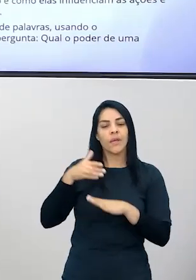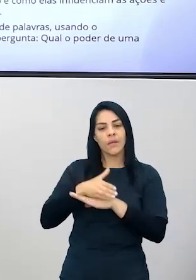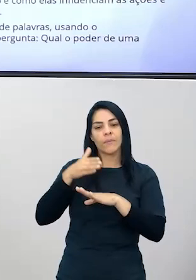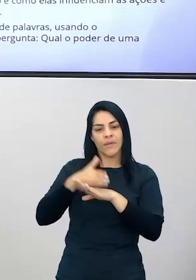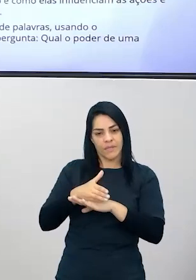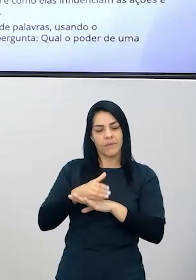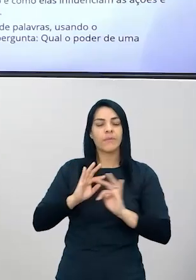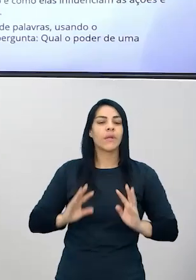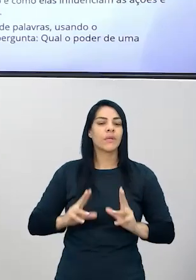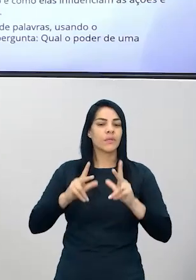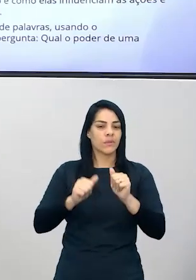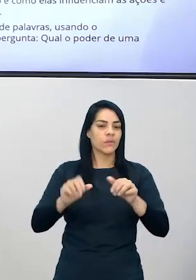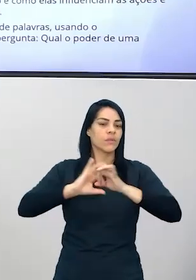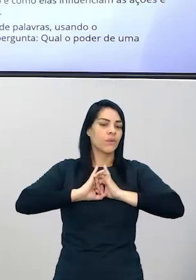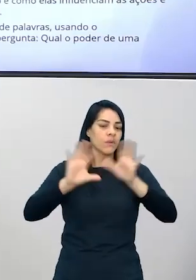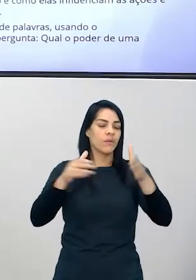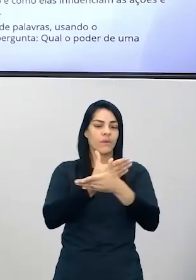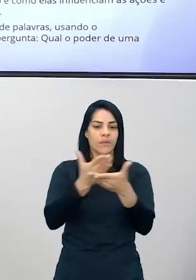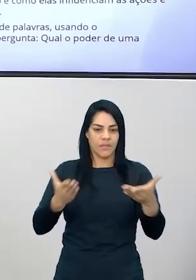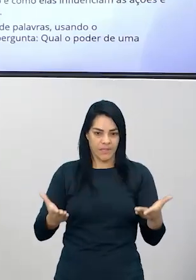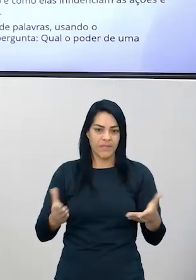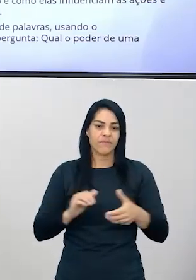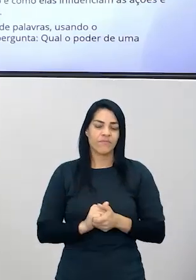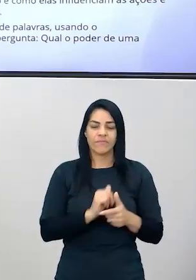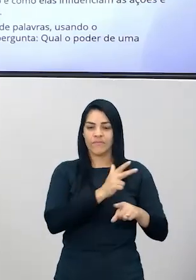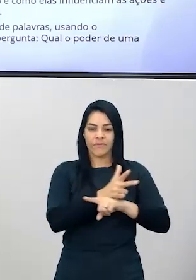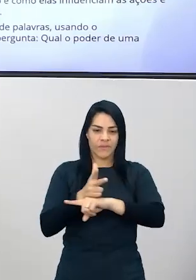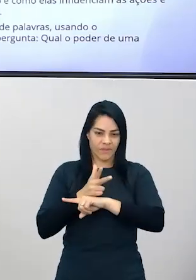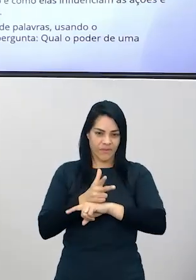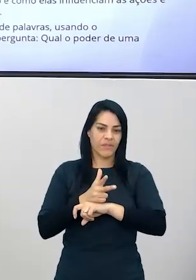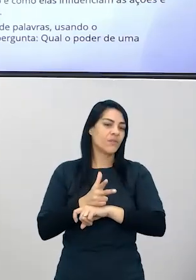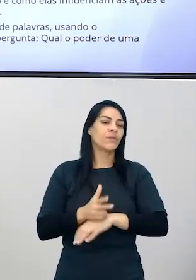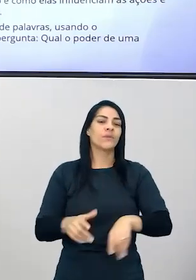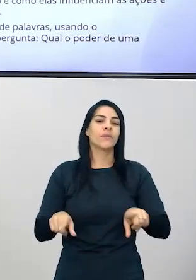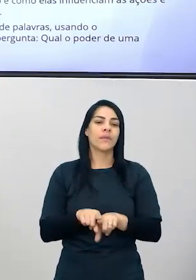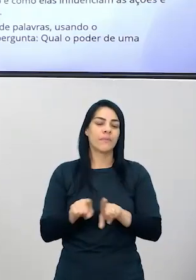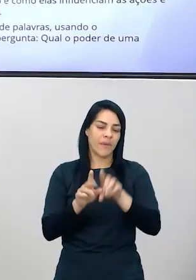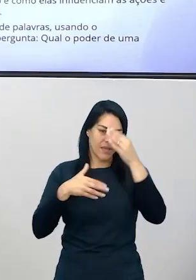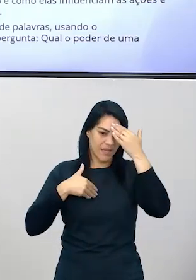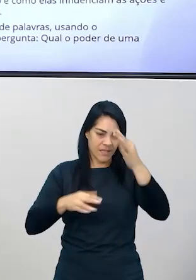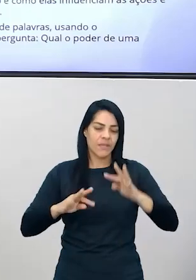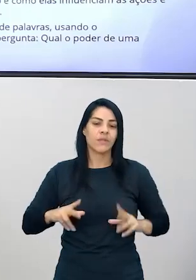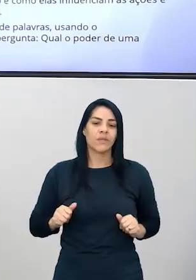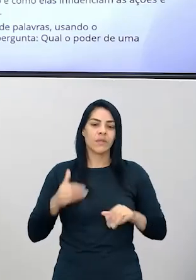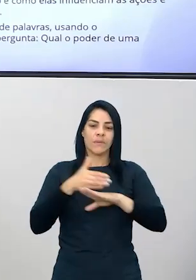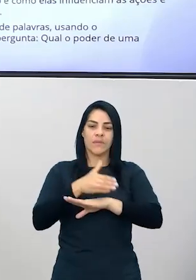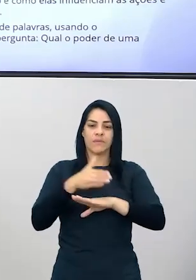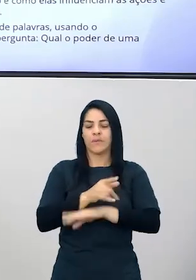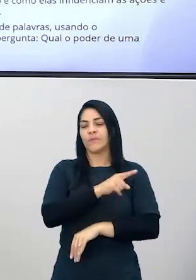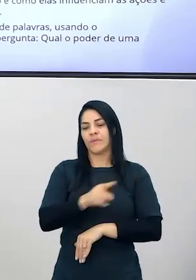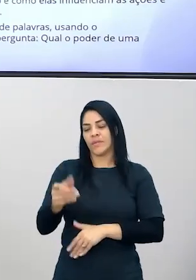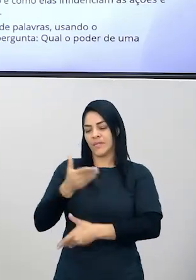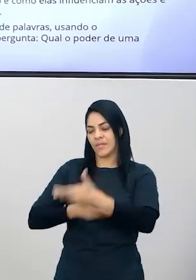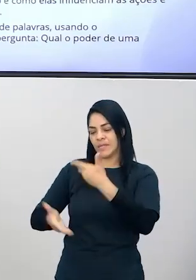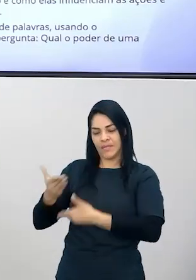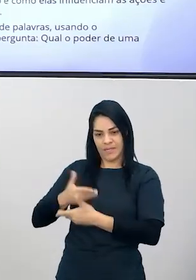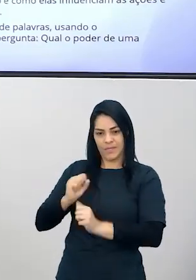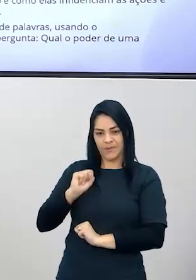de ícone que está disponível. Vamos então ao vídeo. Agradecemos também as suas participações aí, vocês que interagiram. Sim.